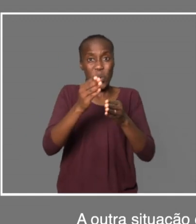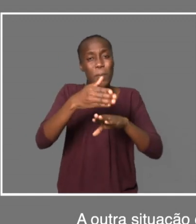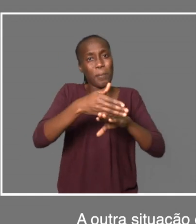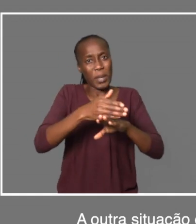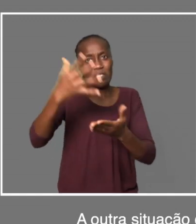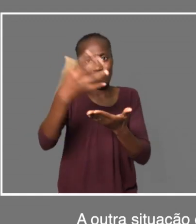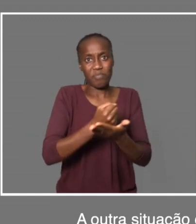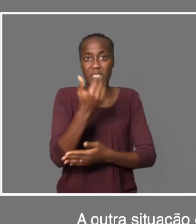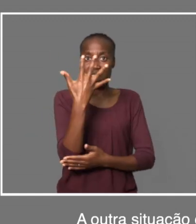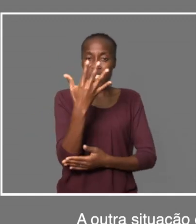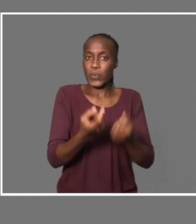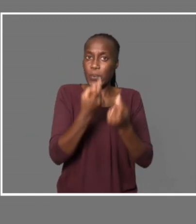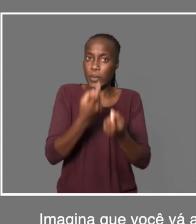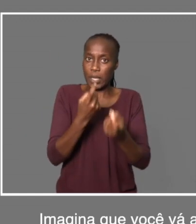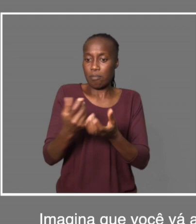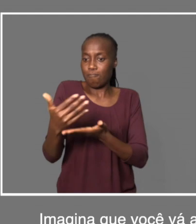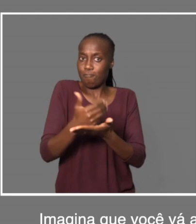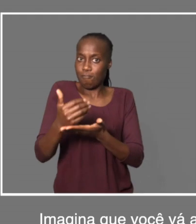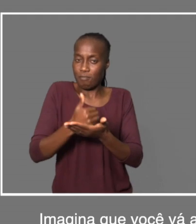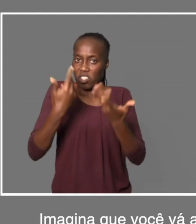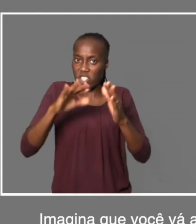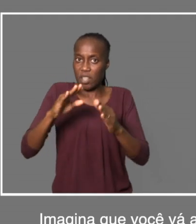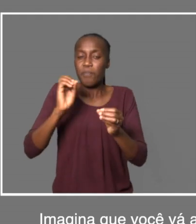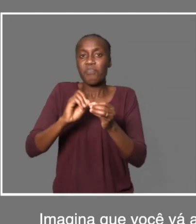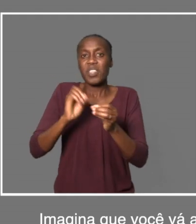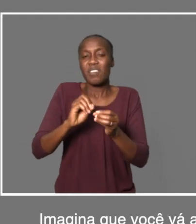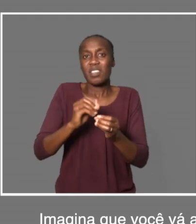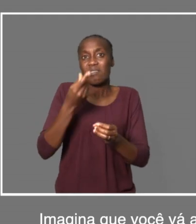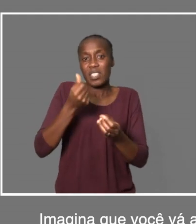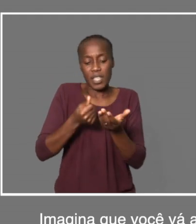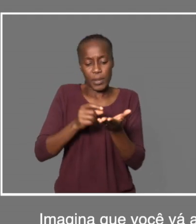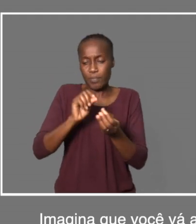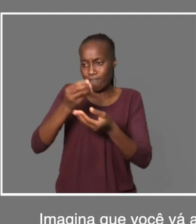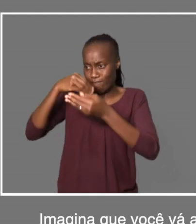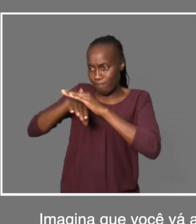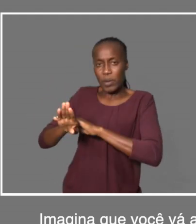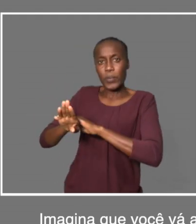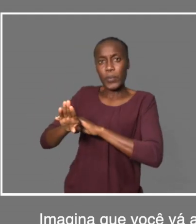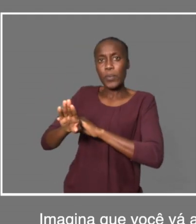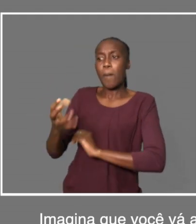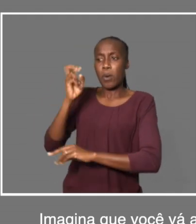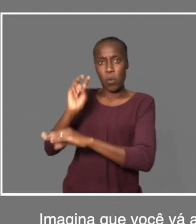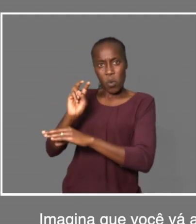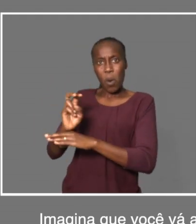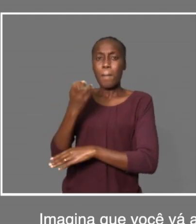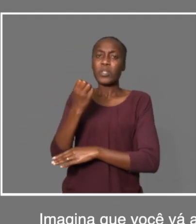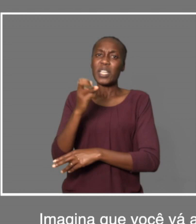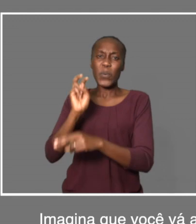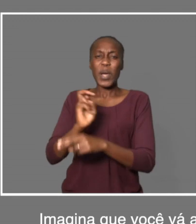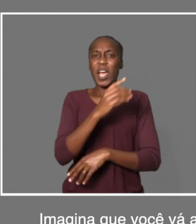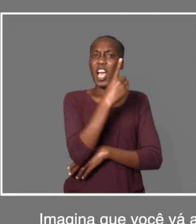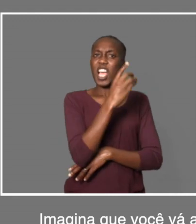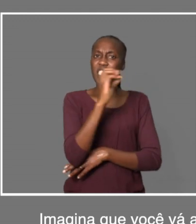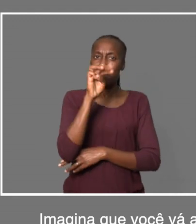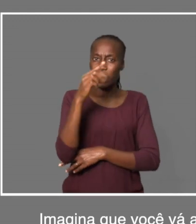administrativo de Sábia convenhamos que você vai no Rio e consegue cinco quilos nesses cinco quilos se houvesse um banco que